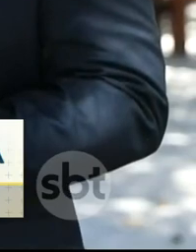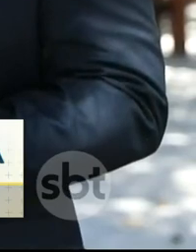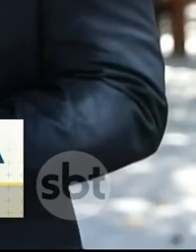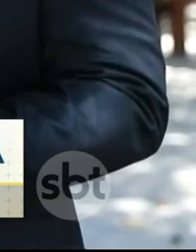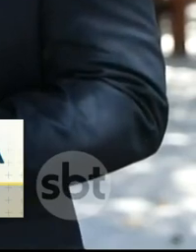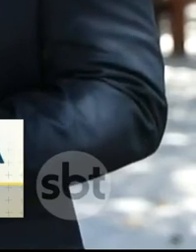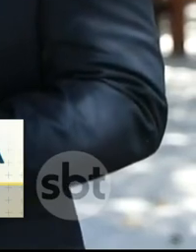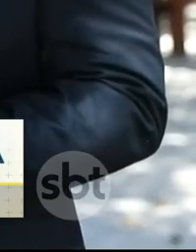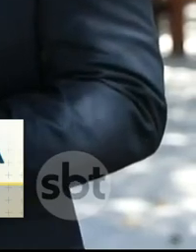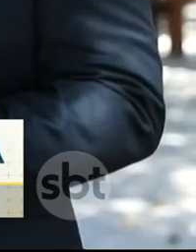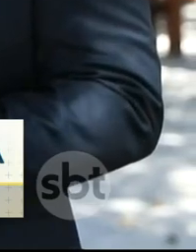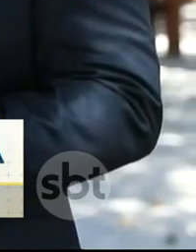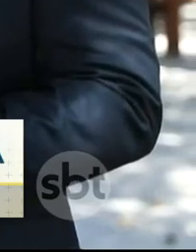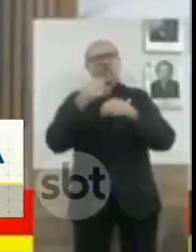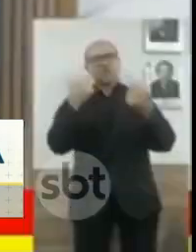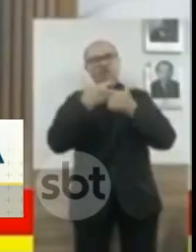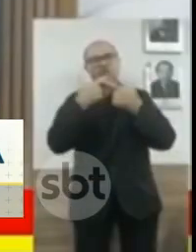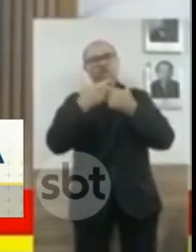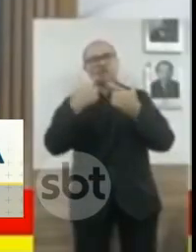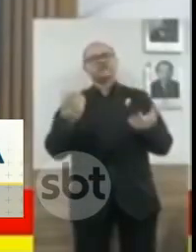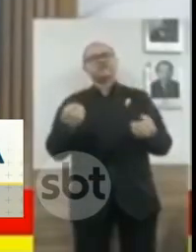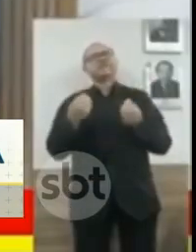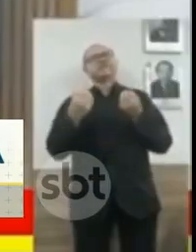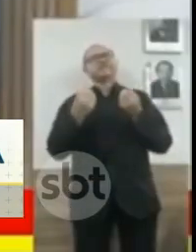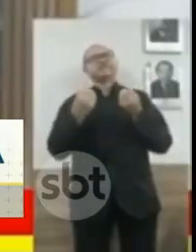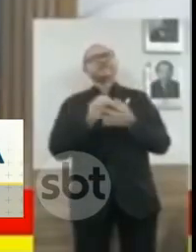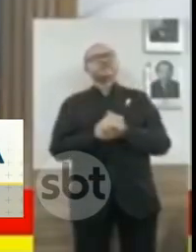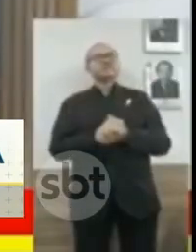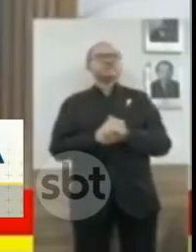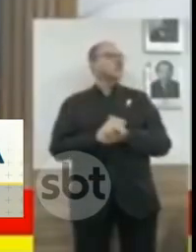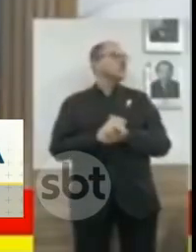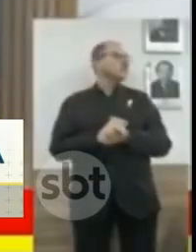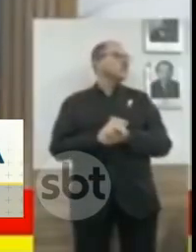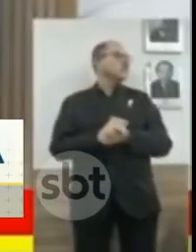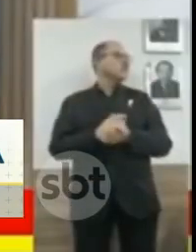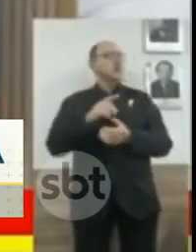o mandato dela cassado. Muito obrigada, viu, pelas suas informações. Voltamos ao estúdio.